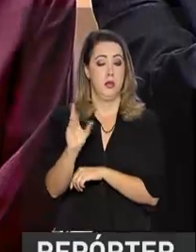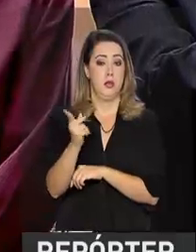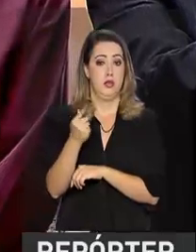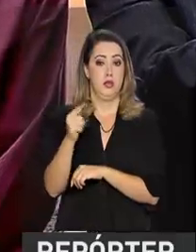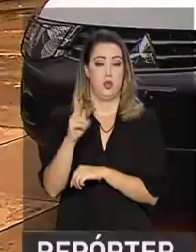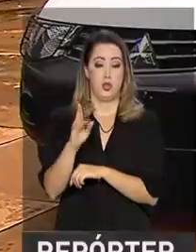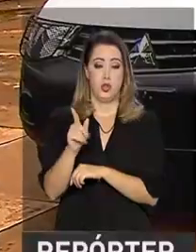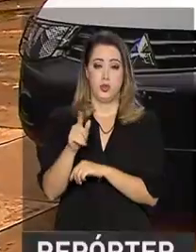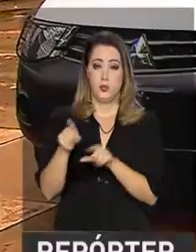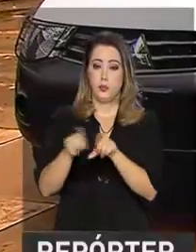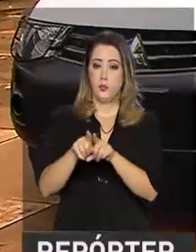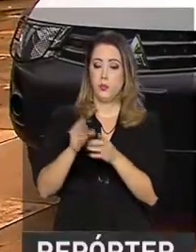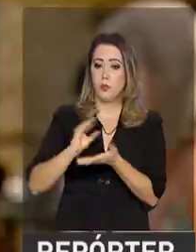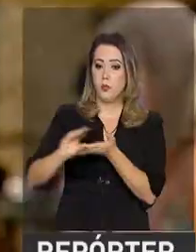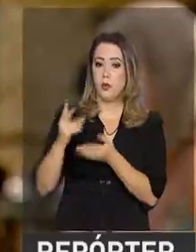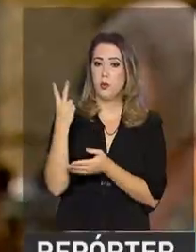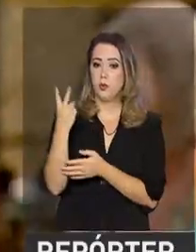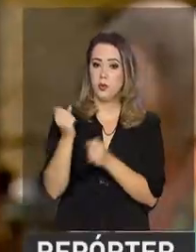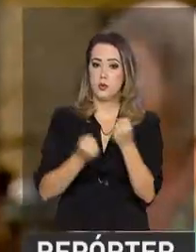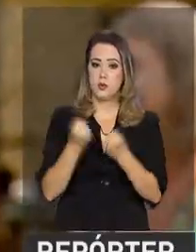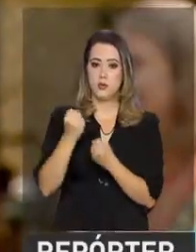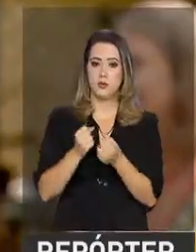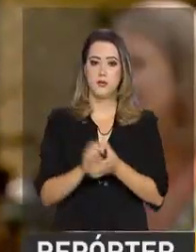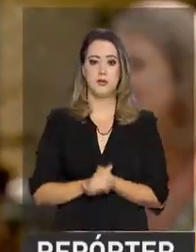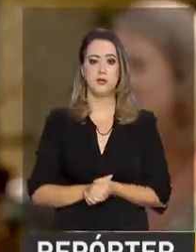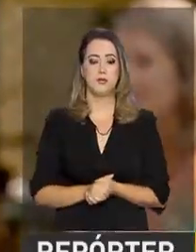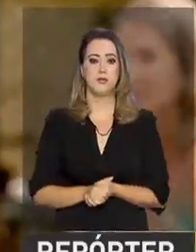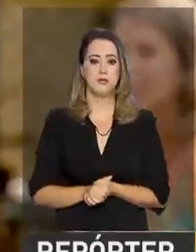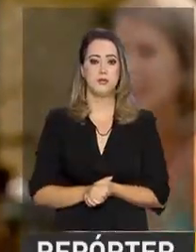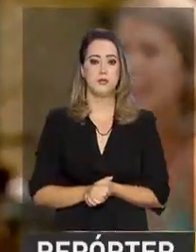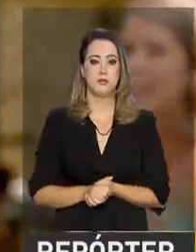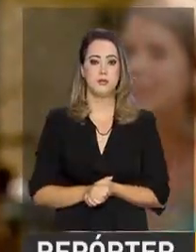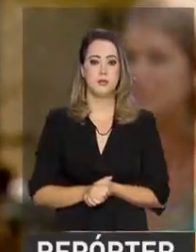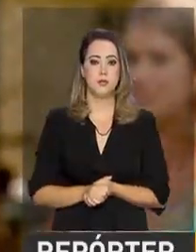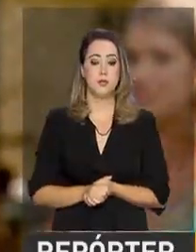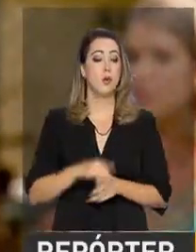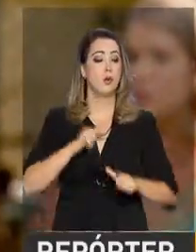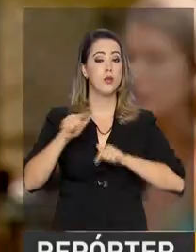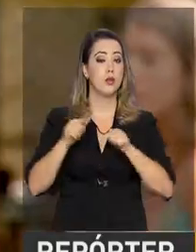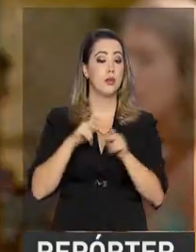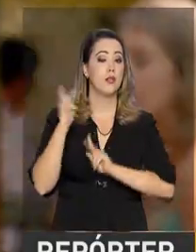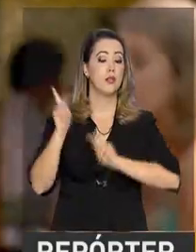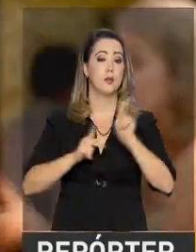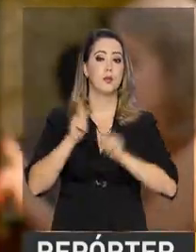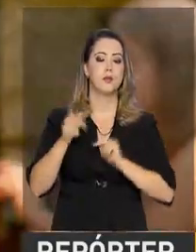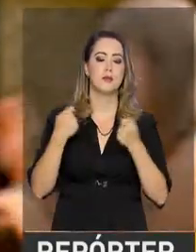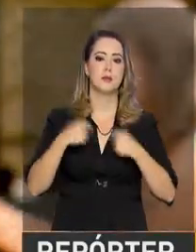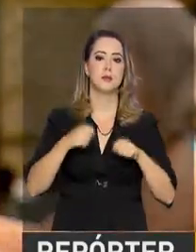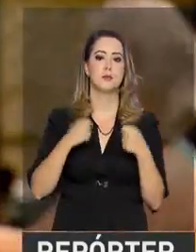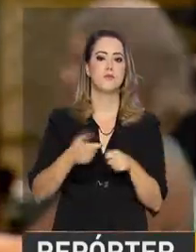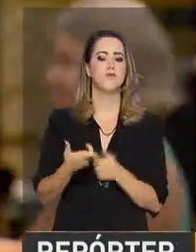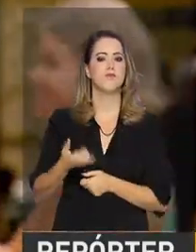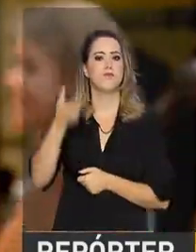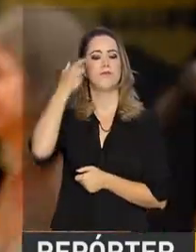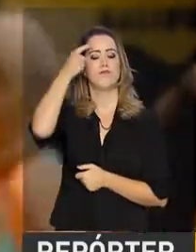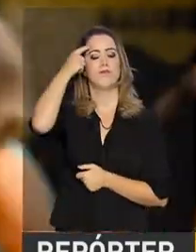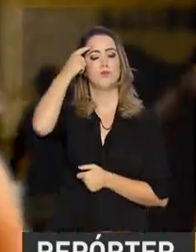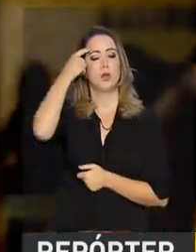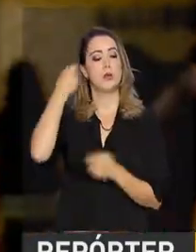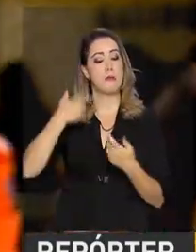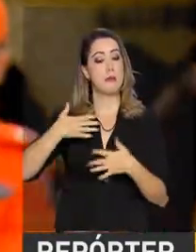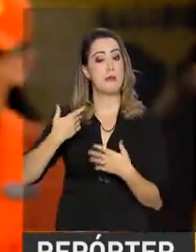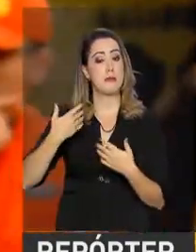repassou dois carros além da ação da população que tem que estar muito consciente usada para a necessidade de combater